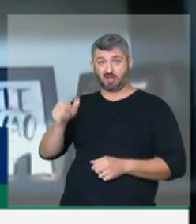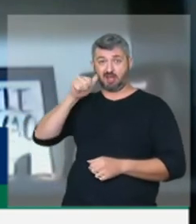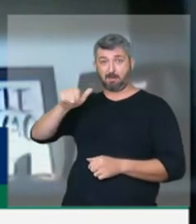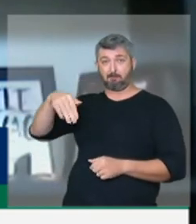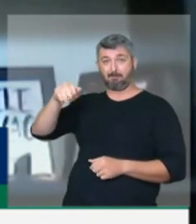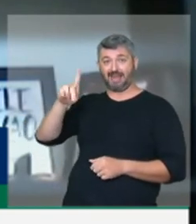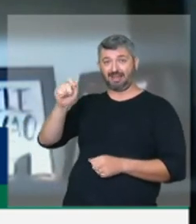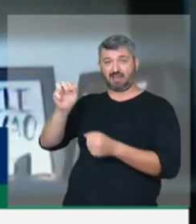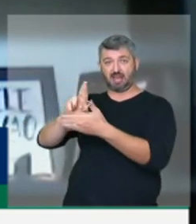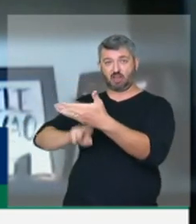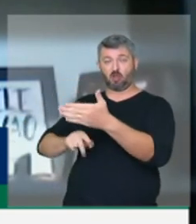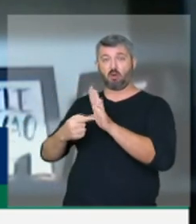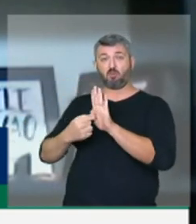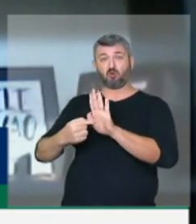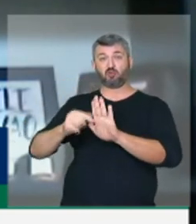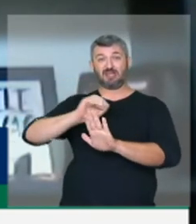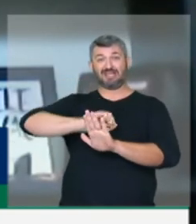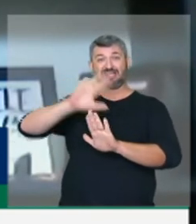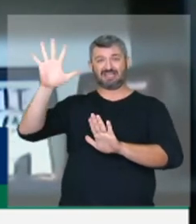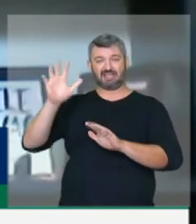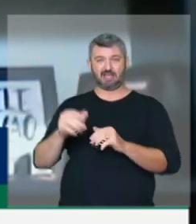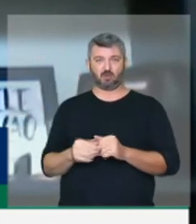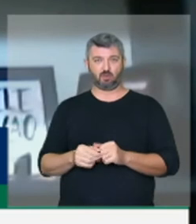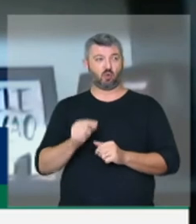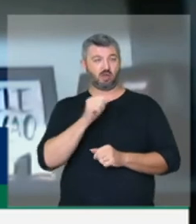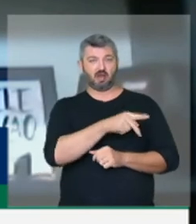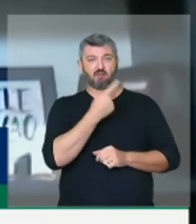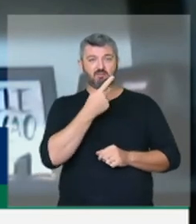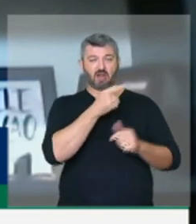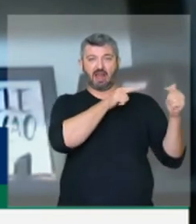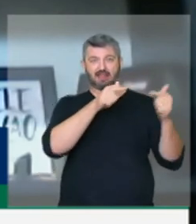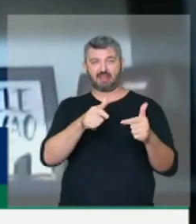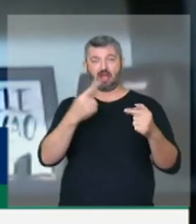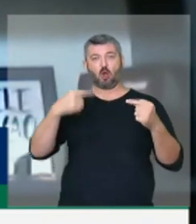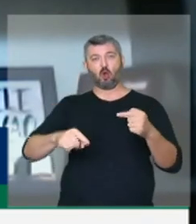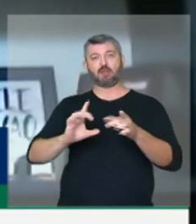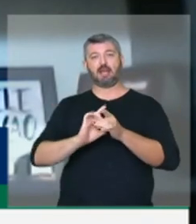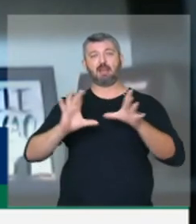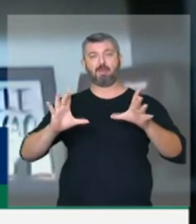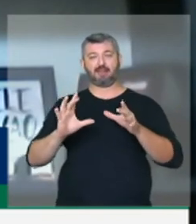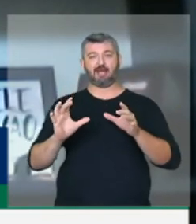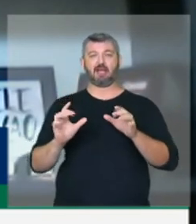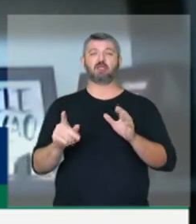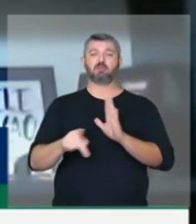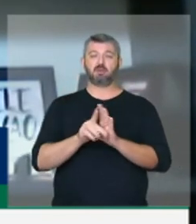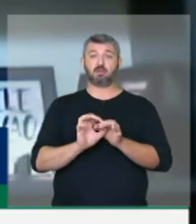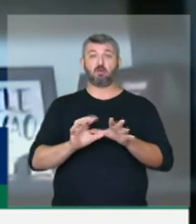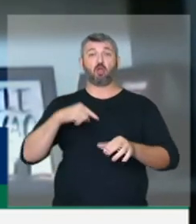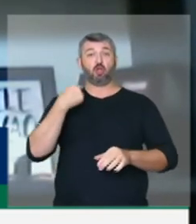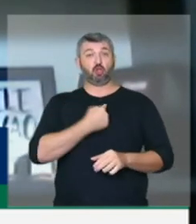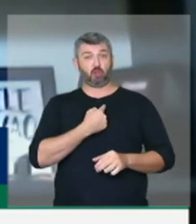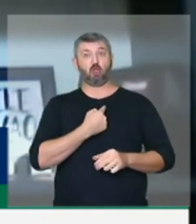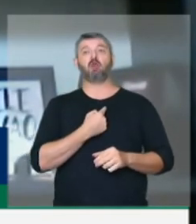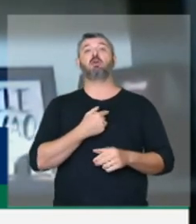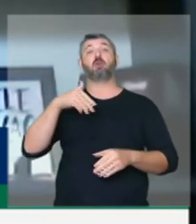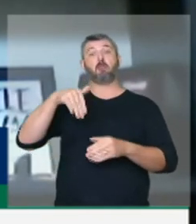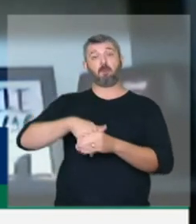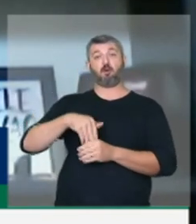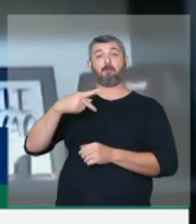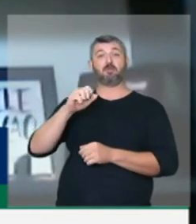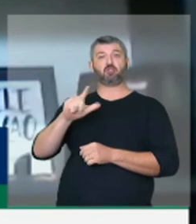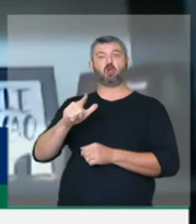Magda apontou bem vários ataques às liberdades democráticas cometidos pelo Daniel Silveira e, portanto, nós do PSOL votaremos e